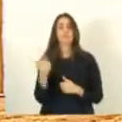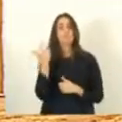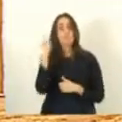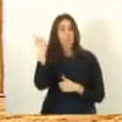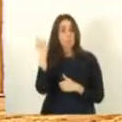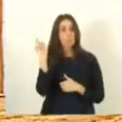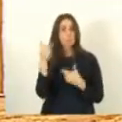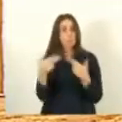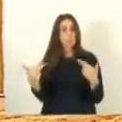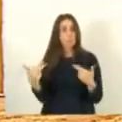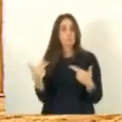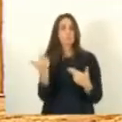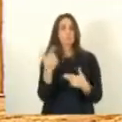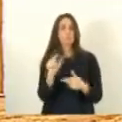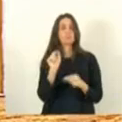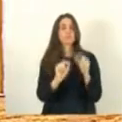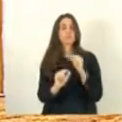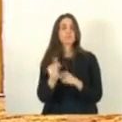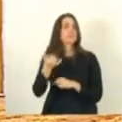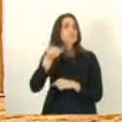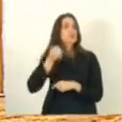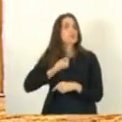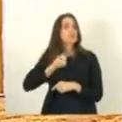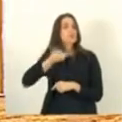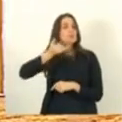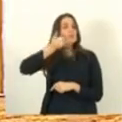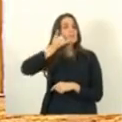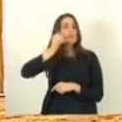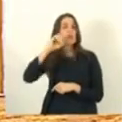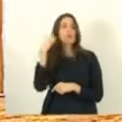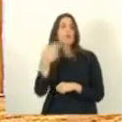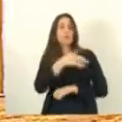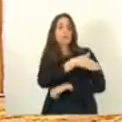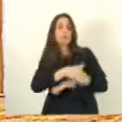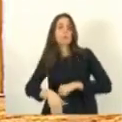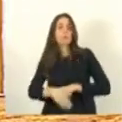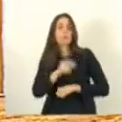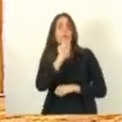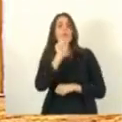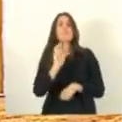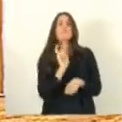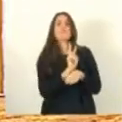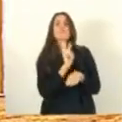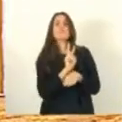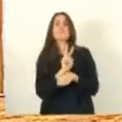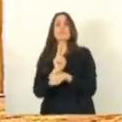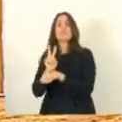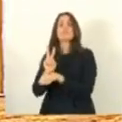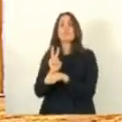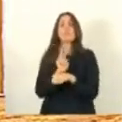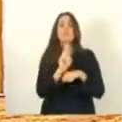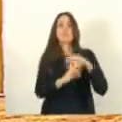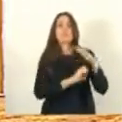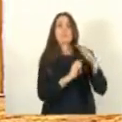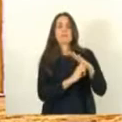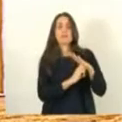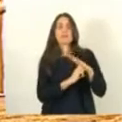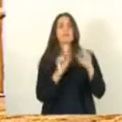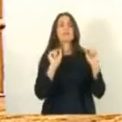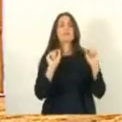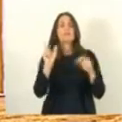tem também é um telefone ou endereço do órgão fiscalizador dessa empresa,